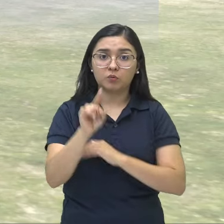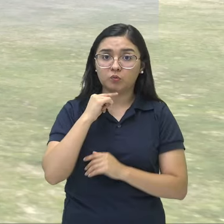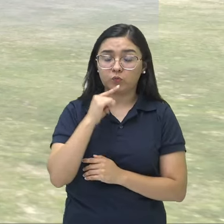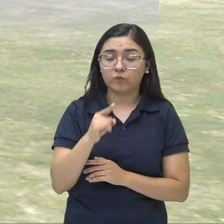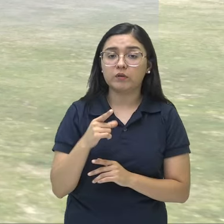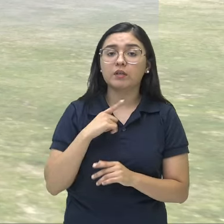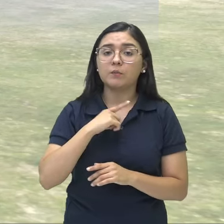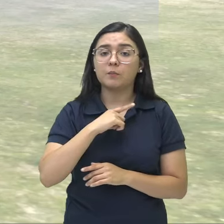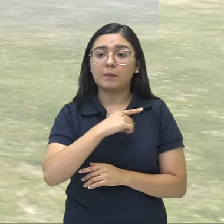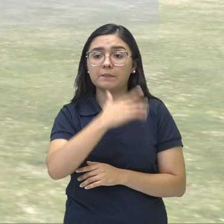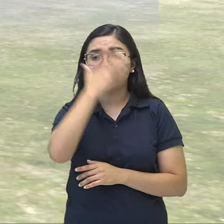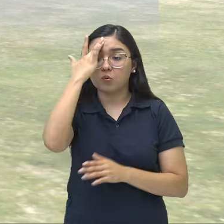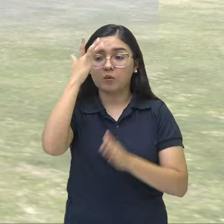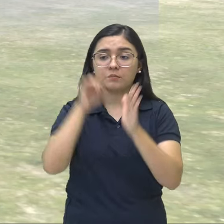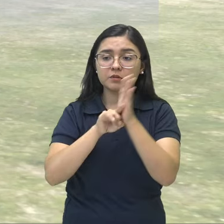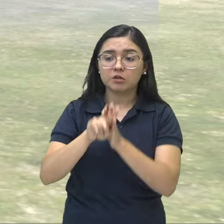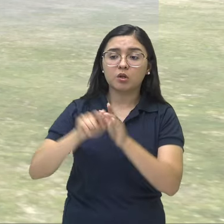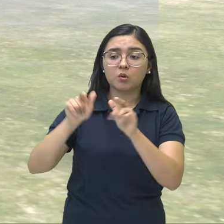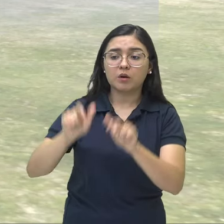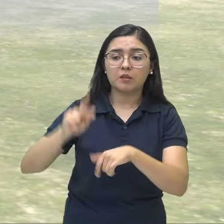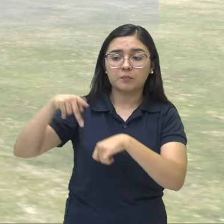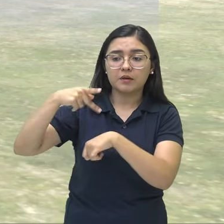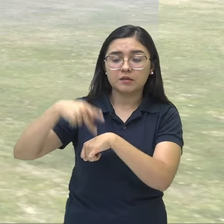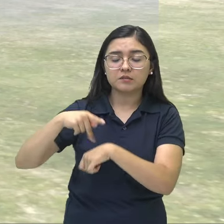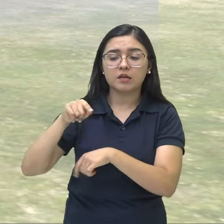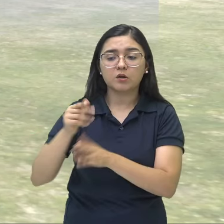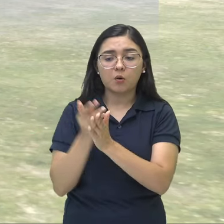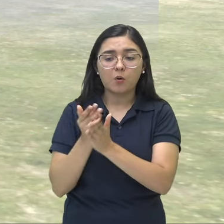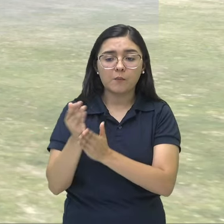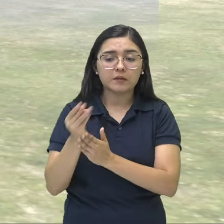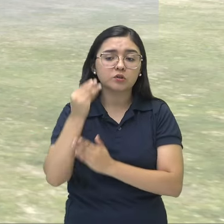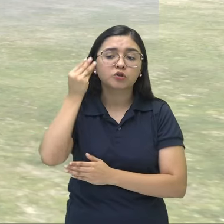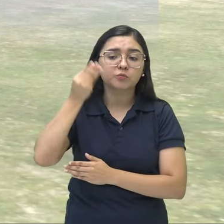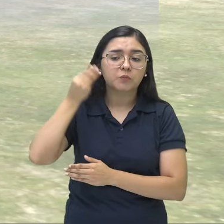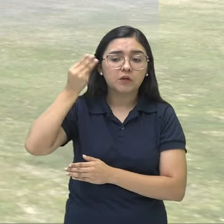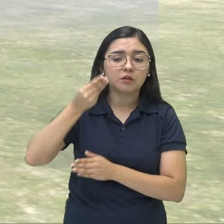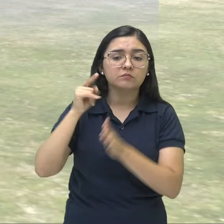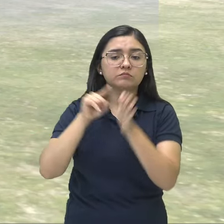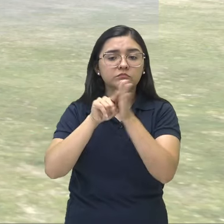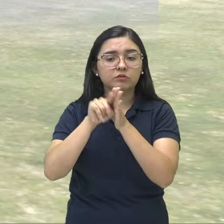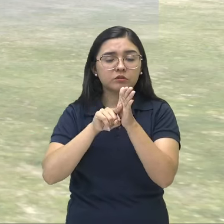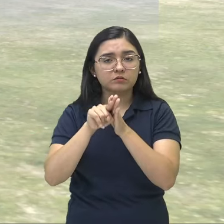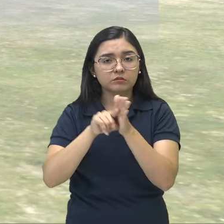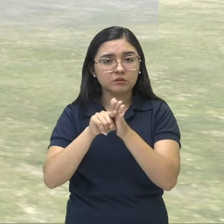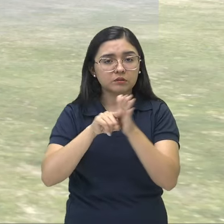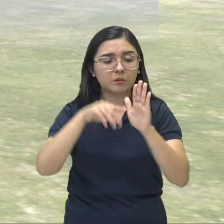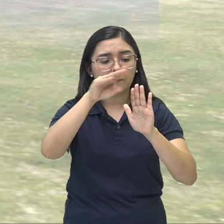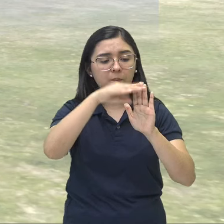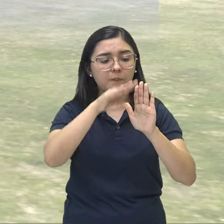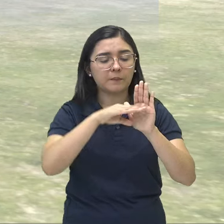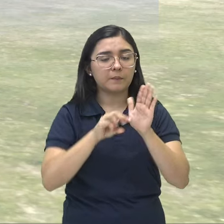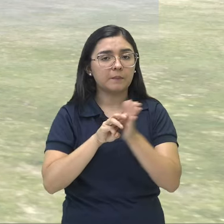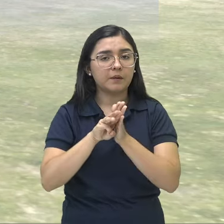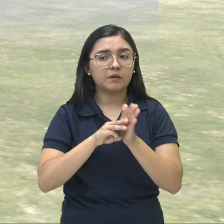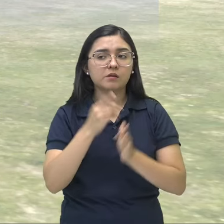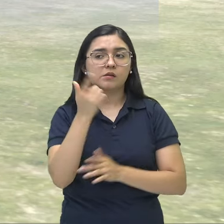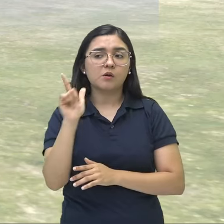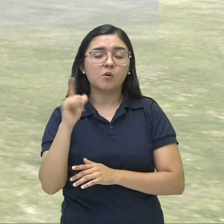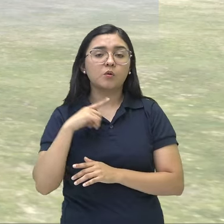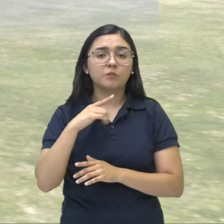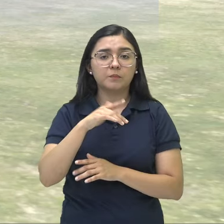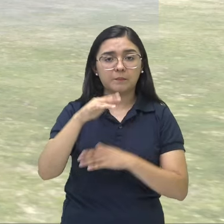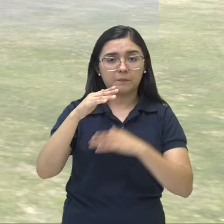tem um pesquisador num local, num país, aí ele começa a seguir um método, aí tem um outro pesquisador em outro